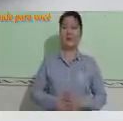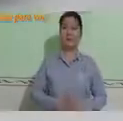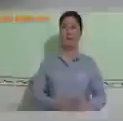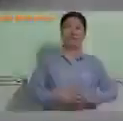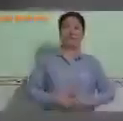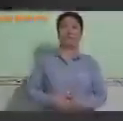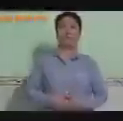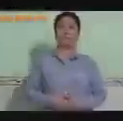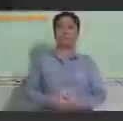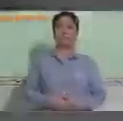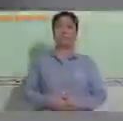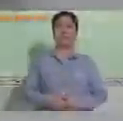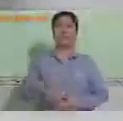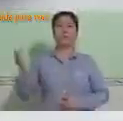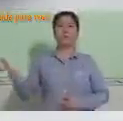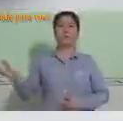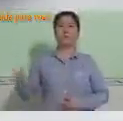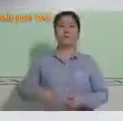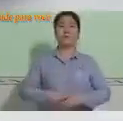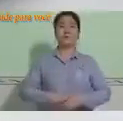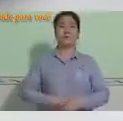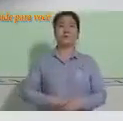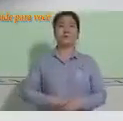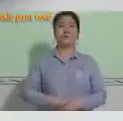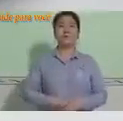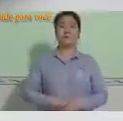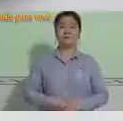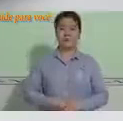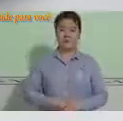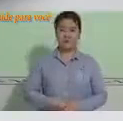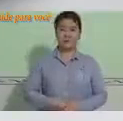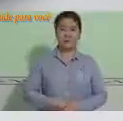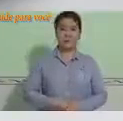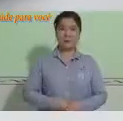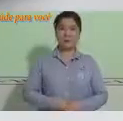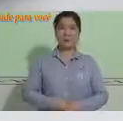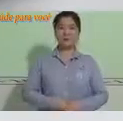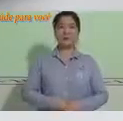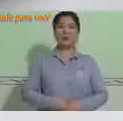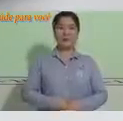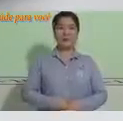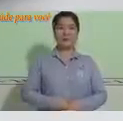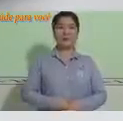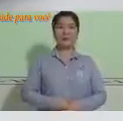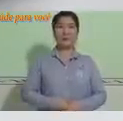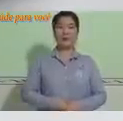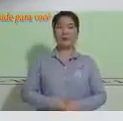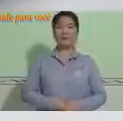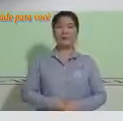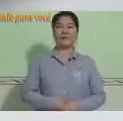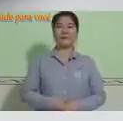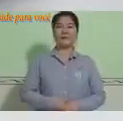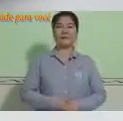é importante esclarecer que a tomada do Zoro caseiro não vai parar o vômito e a diarreia, sendo útil somente